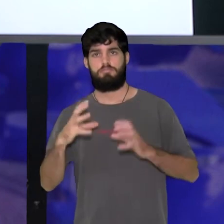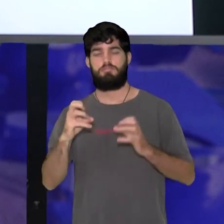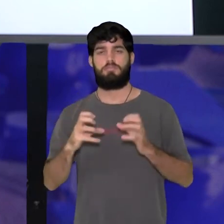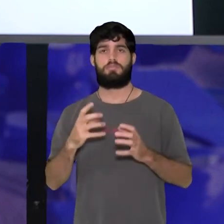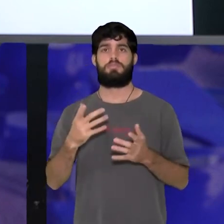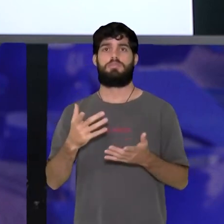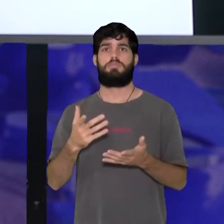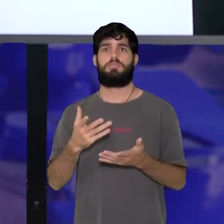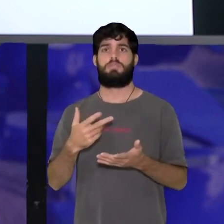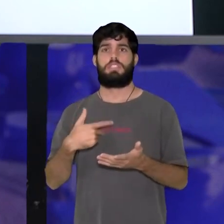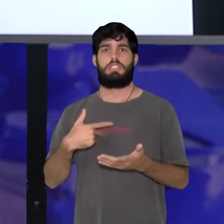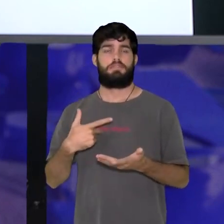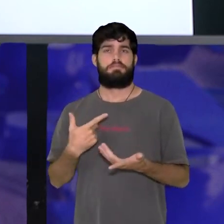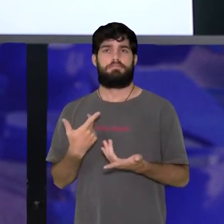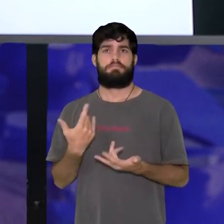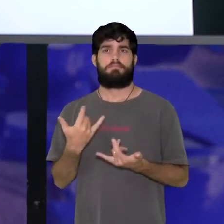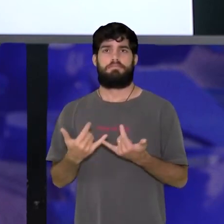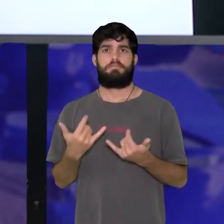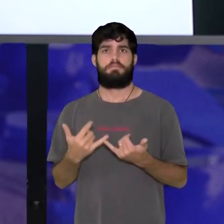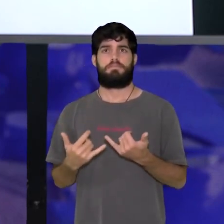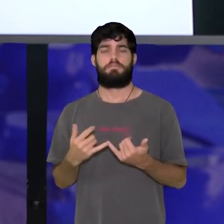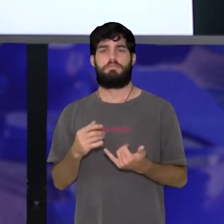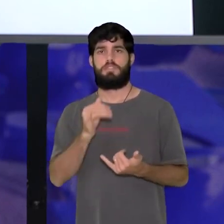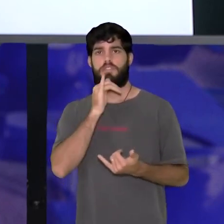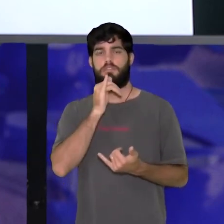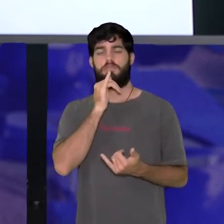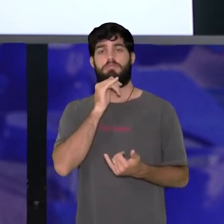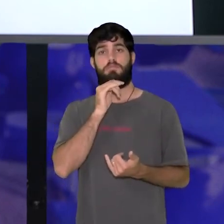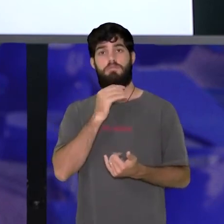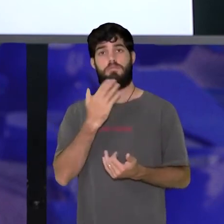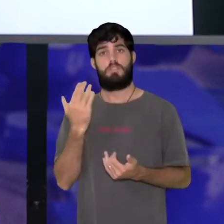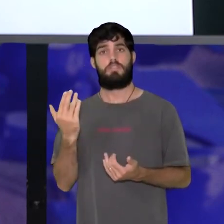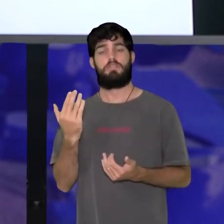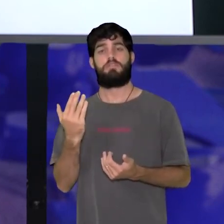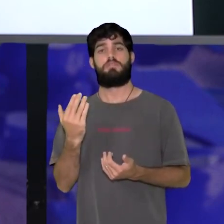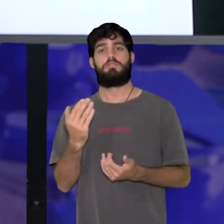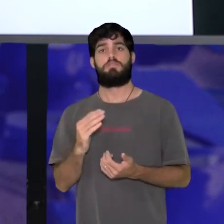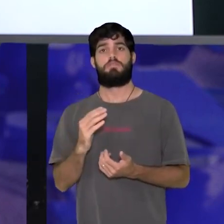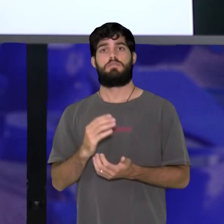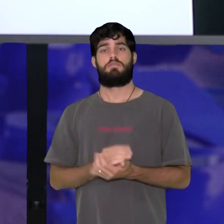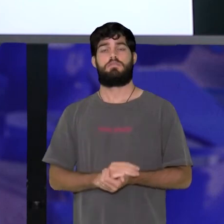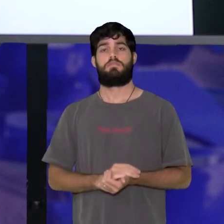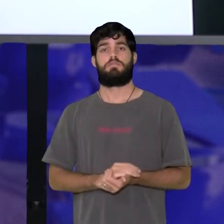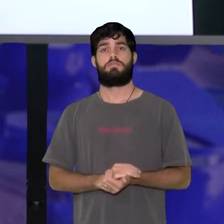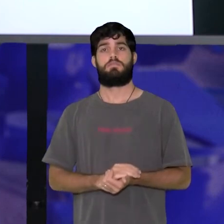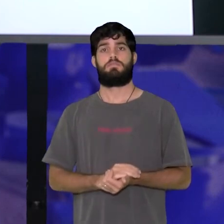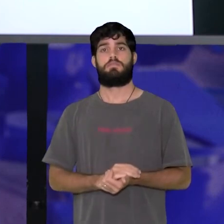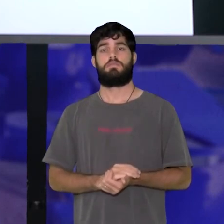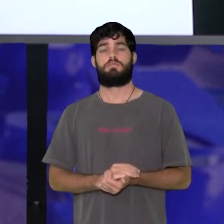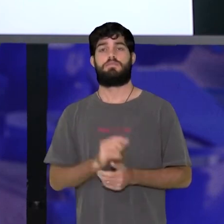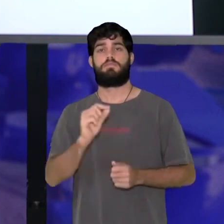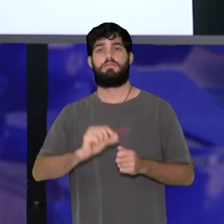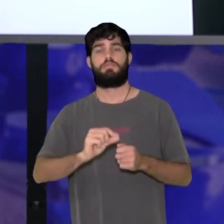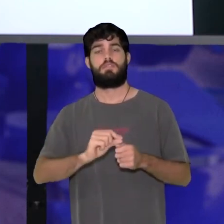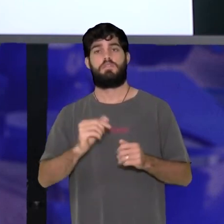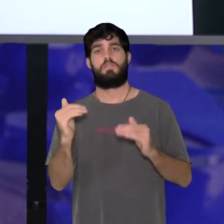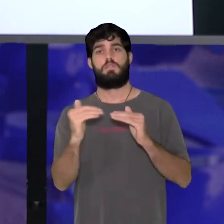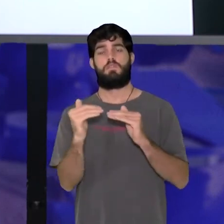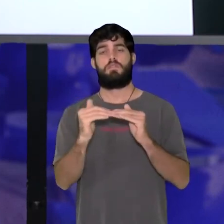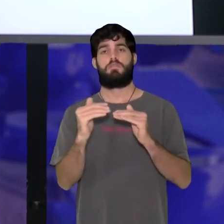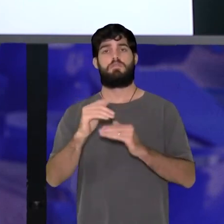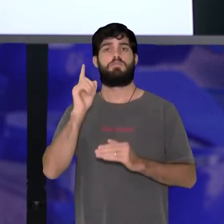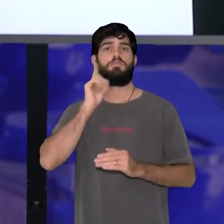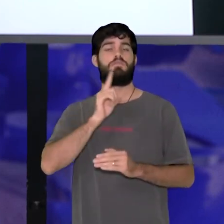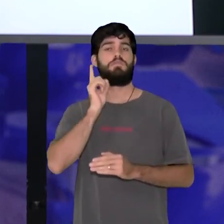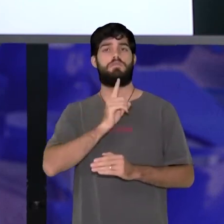eram super exageradas. Foi ele, por exemplo, que fez um acordo